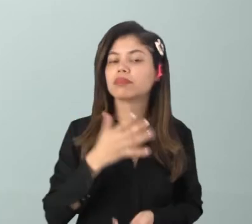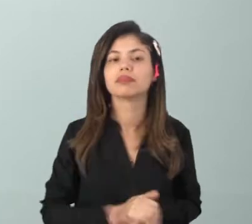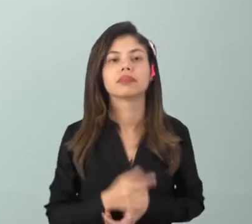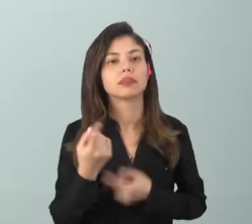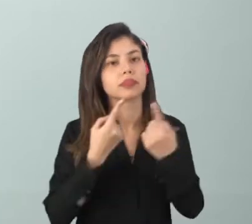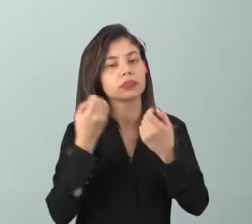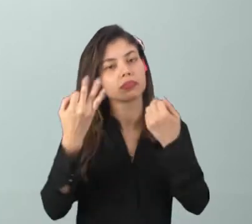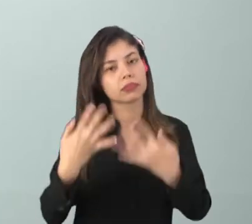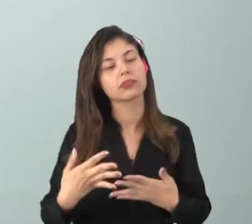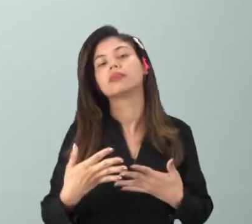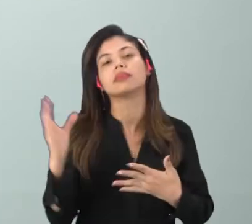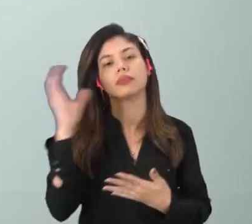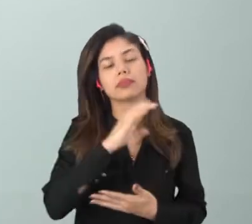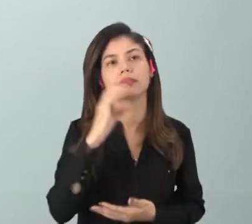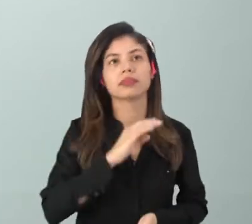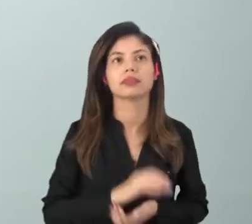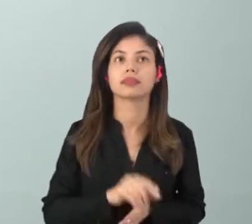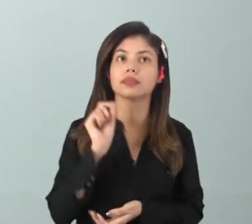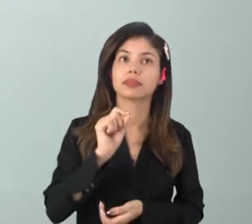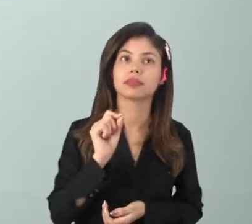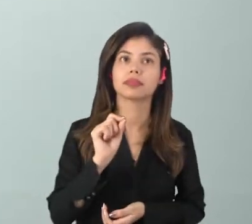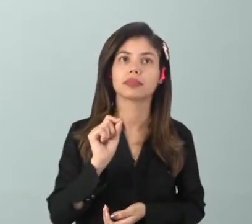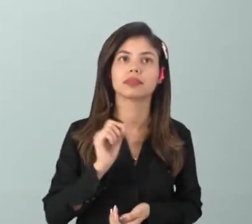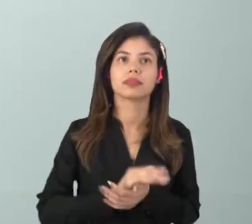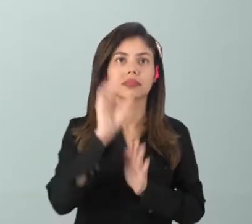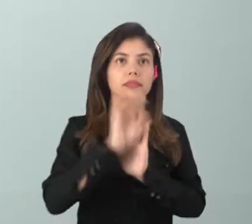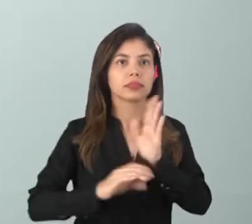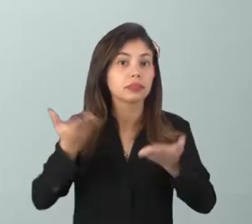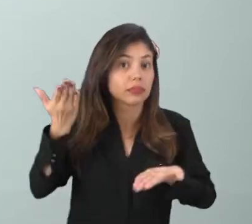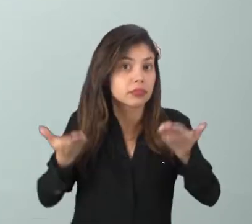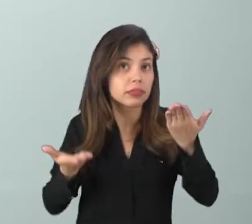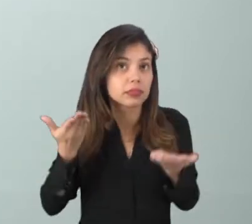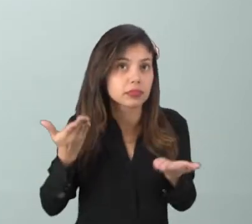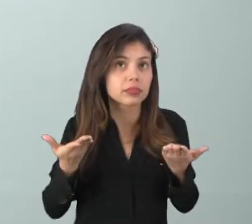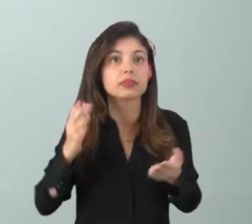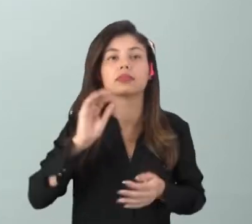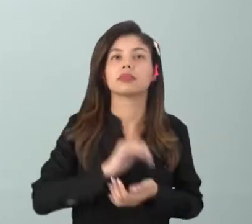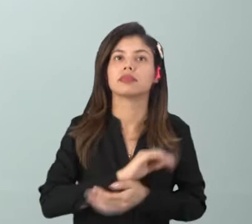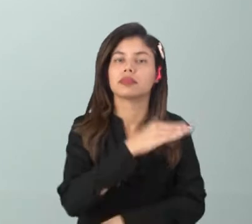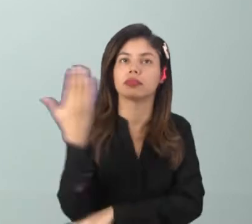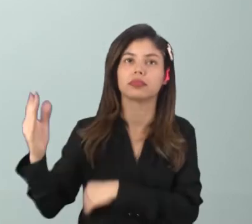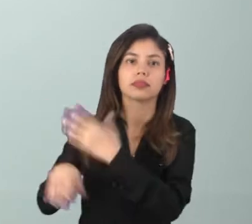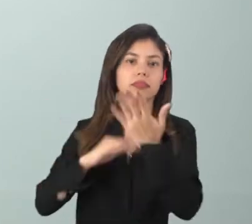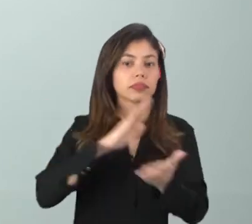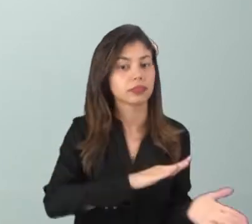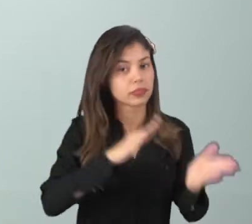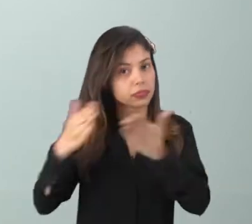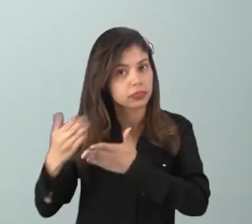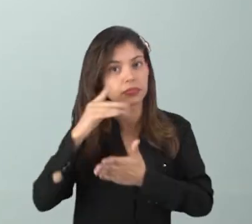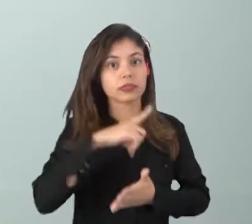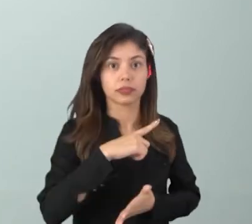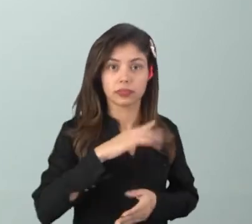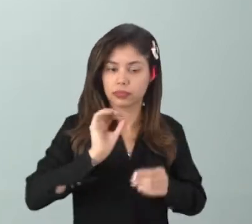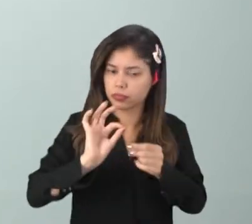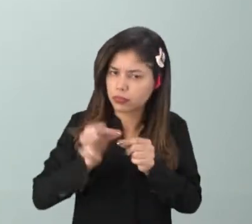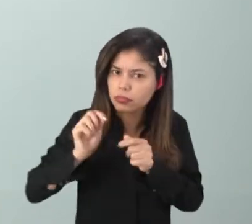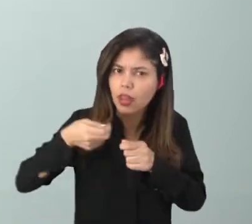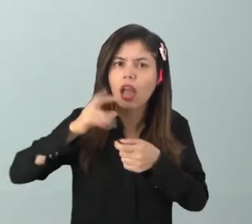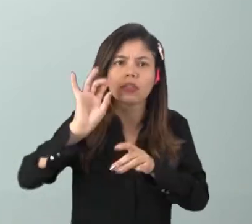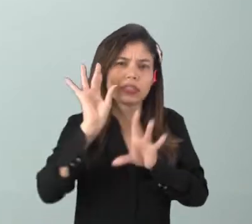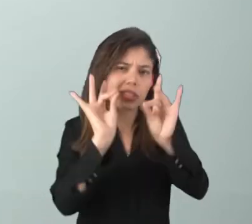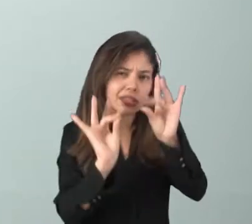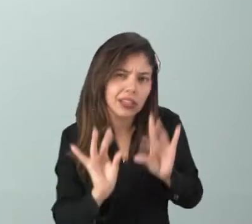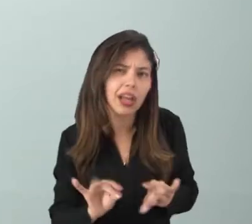comentar rapidamente, o que é o conceito de equilíbrio ambiental, tá? E a partir daí nós vamos começar a tecer alguns